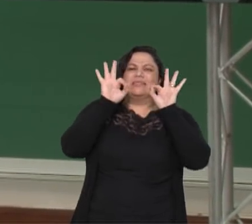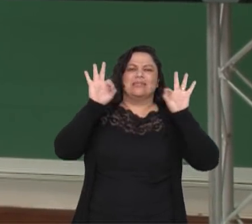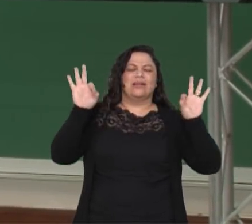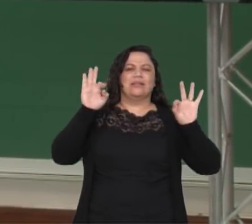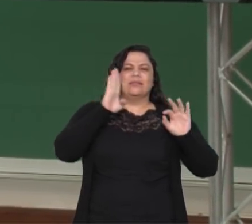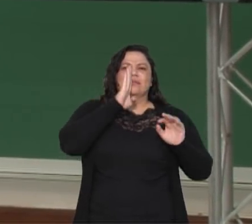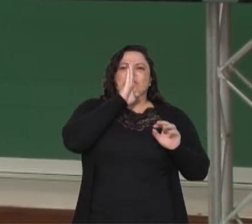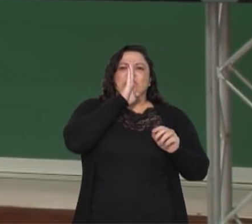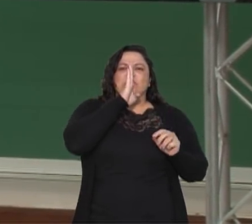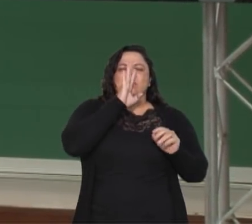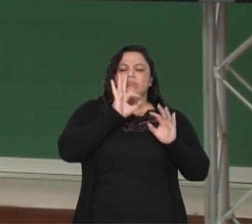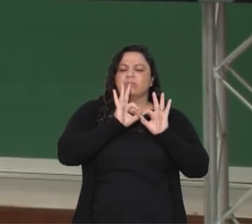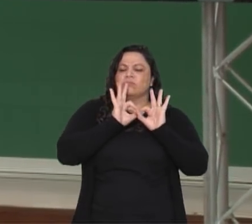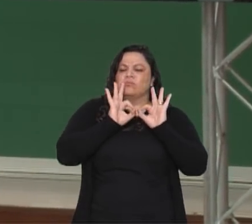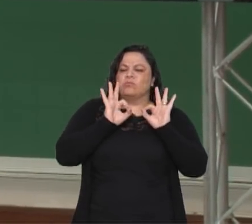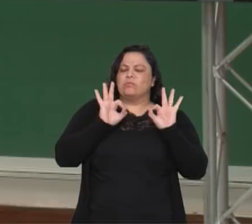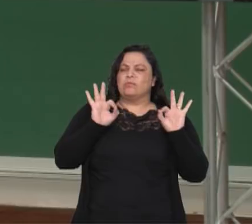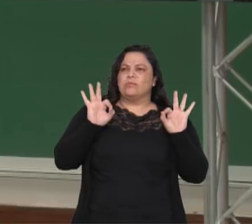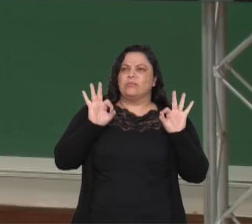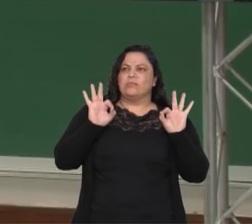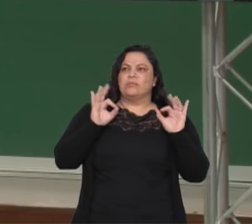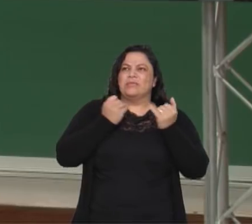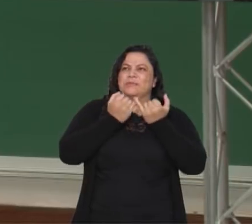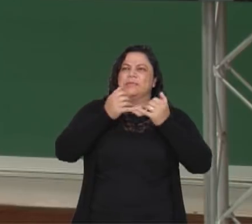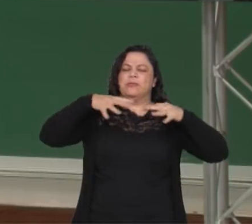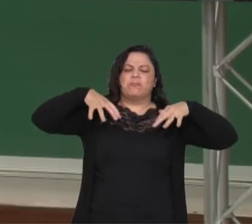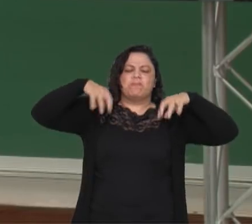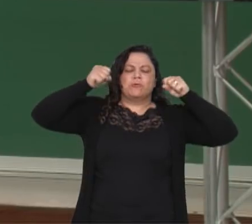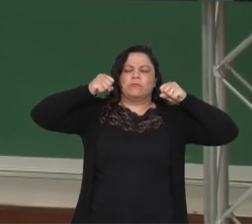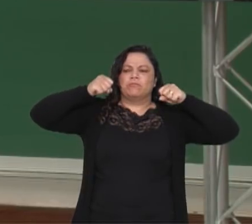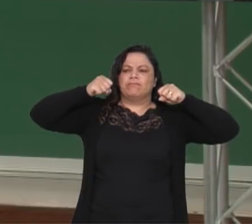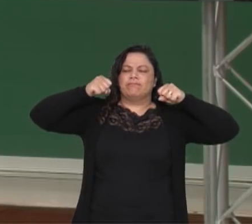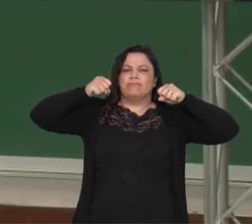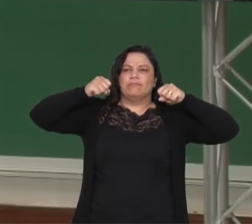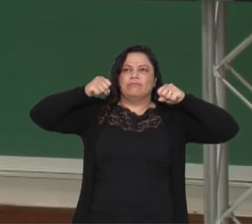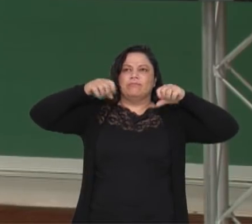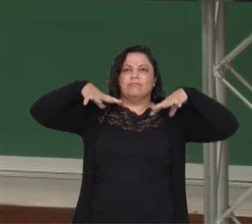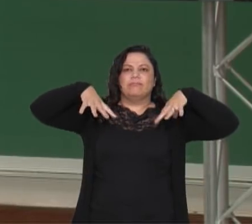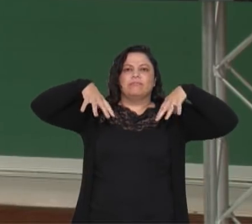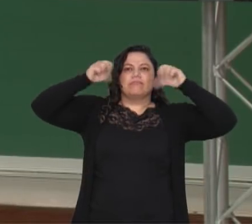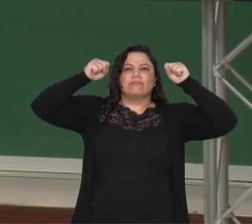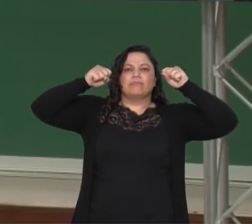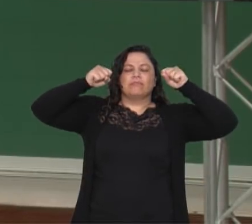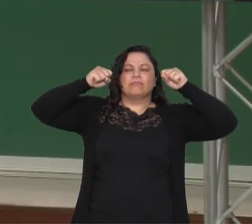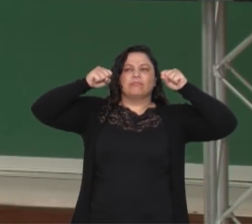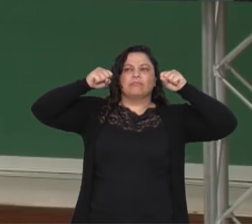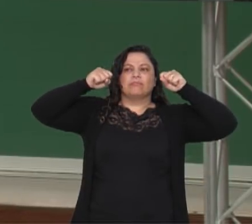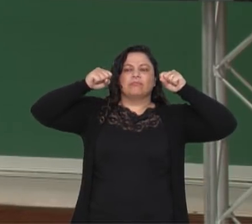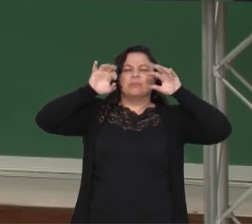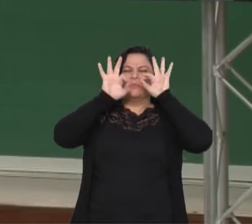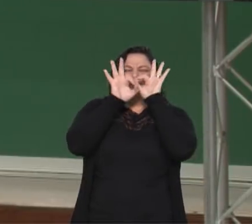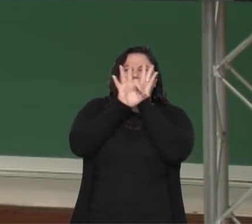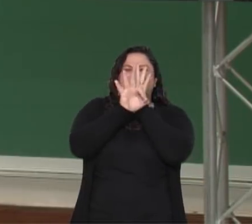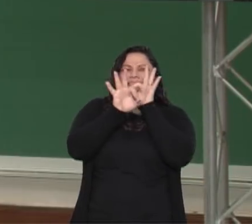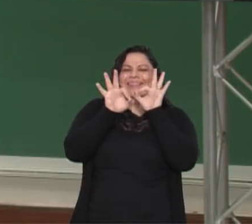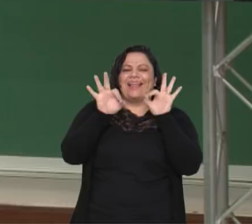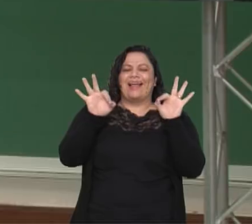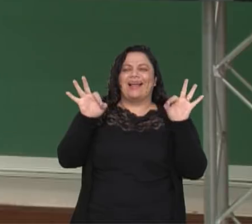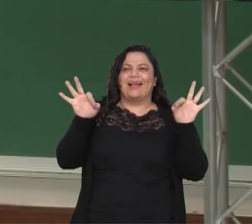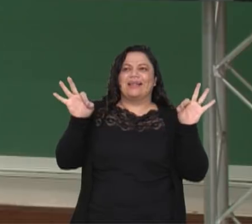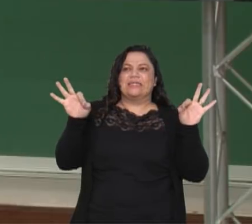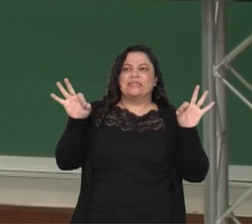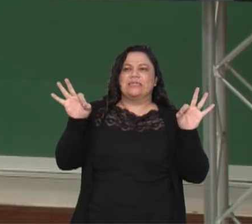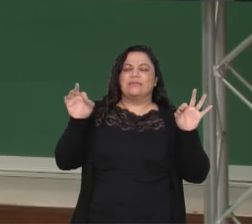como as luzes totalmente apagadas, não vê nenhuma cor. Quando um som surge, é como se fosse